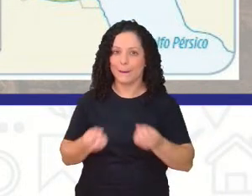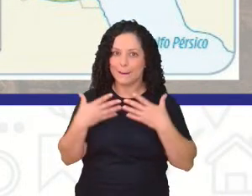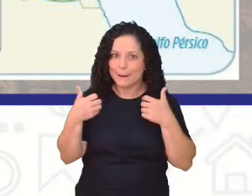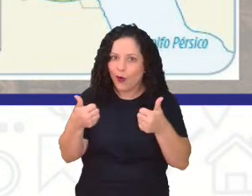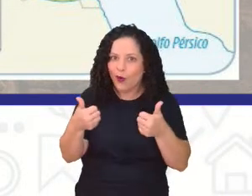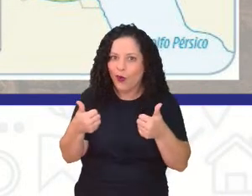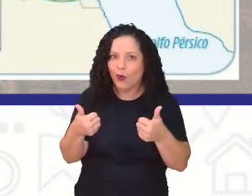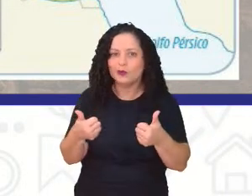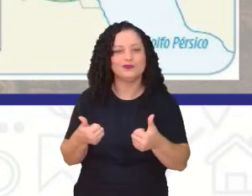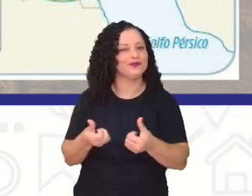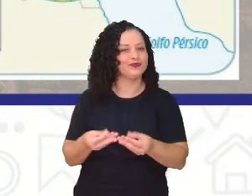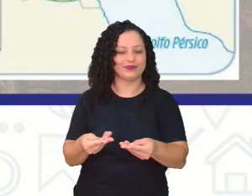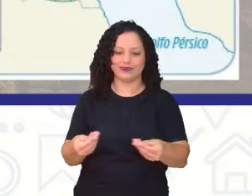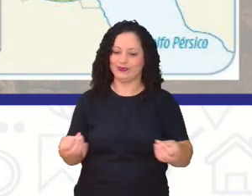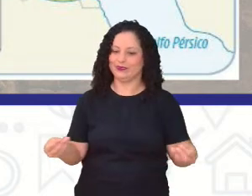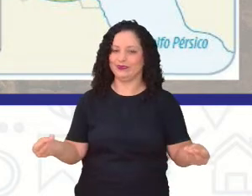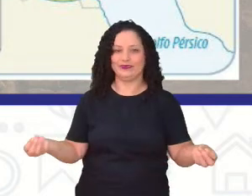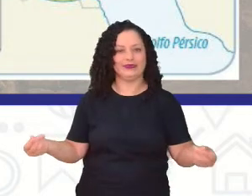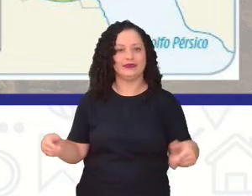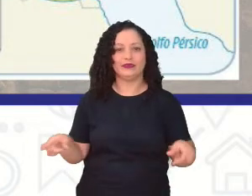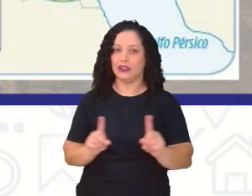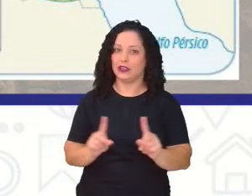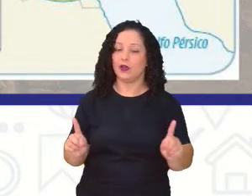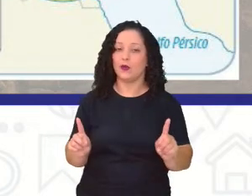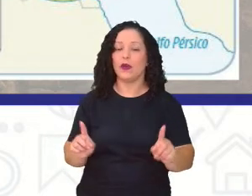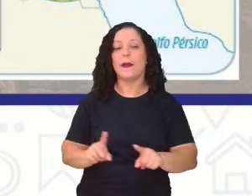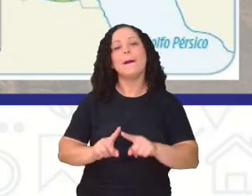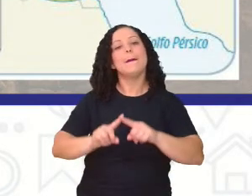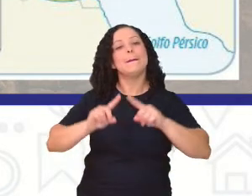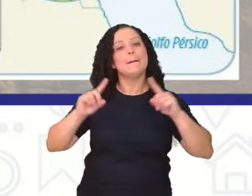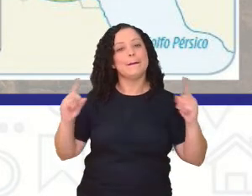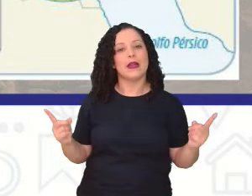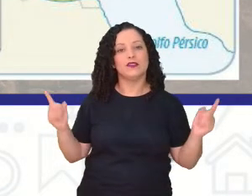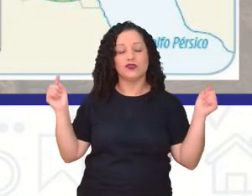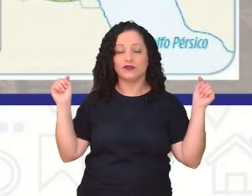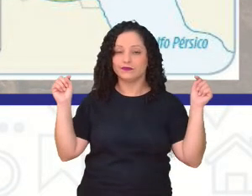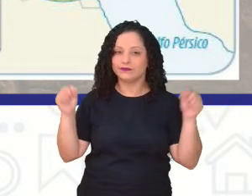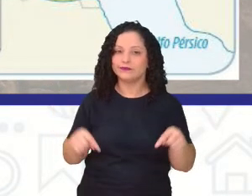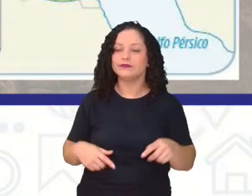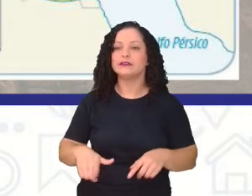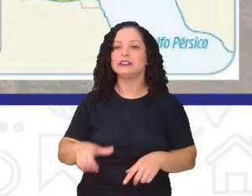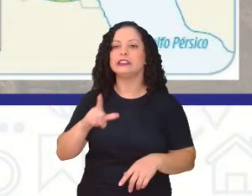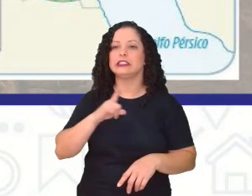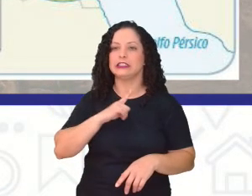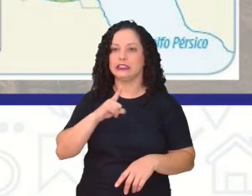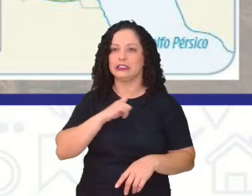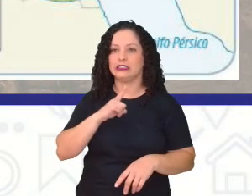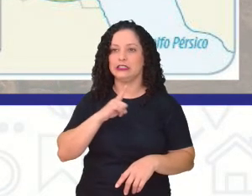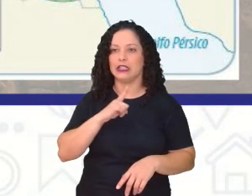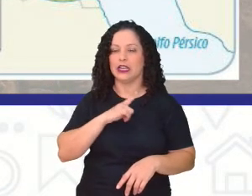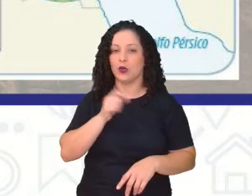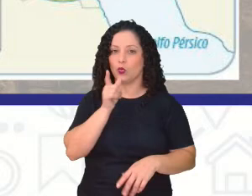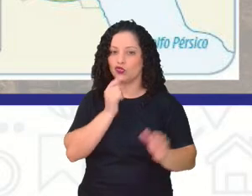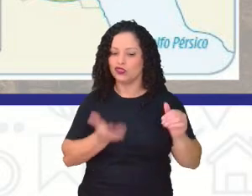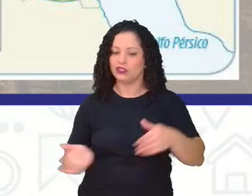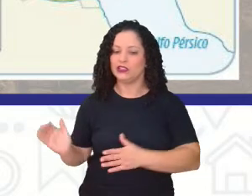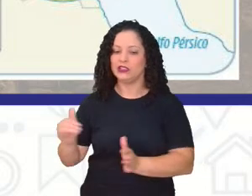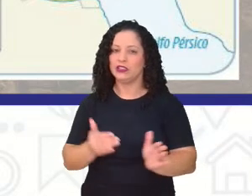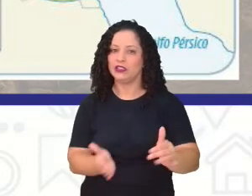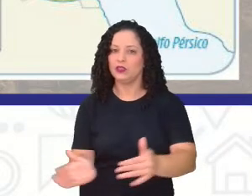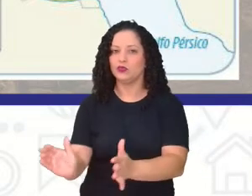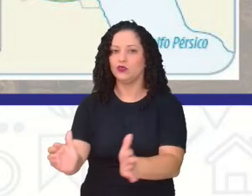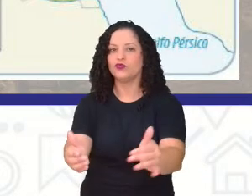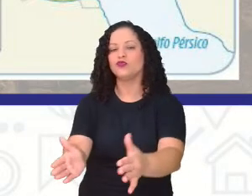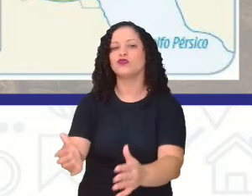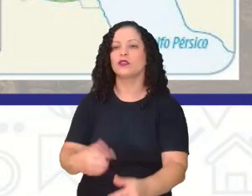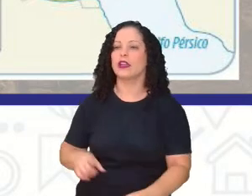para o desenvolvimento da vida humana. Porém, né, como a gente tinha, né, a questão dos rios, esse